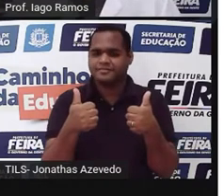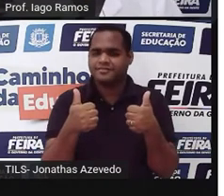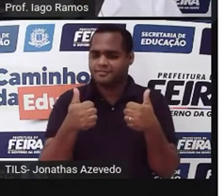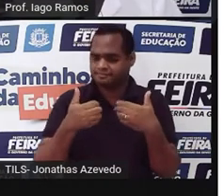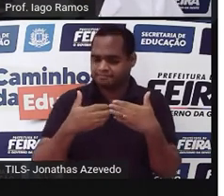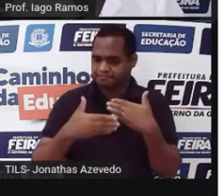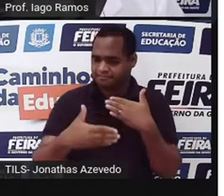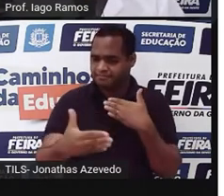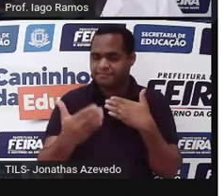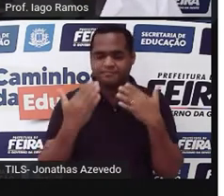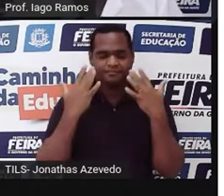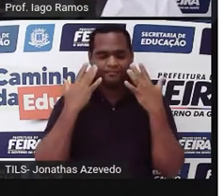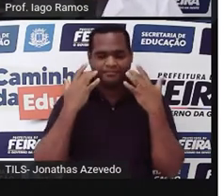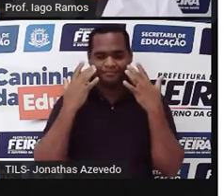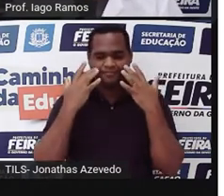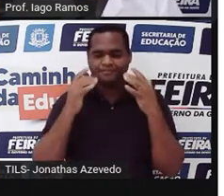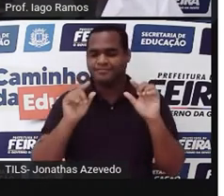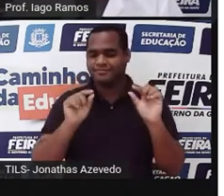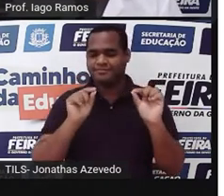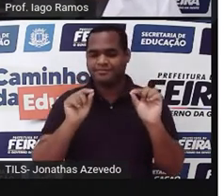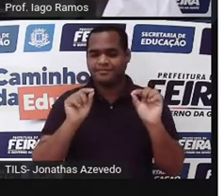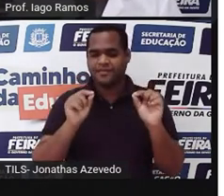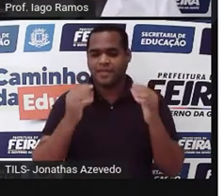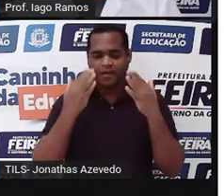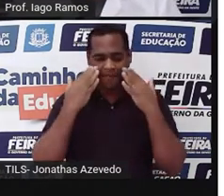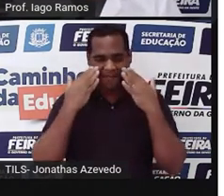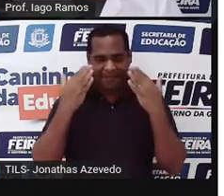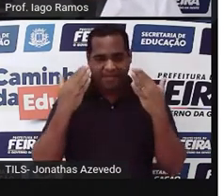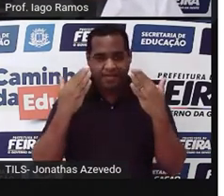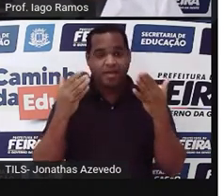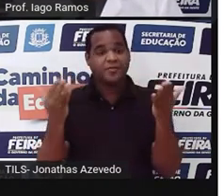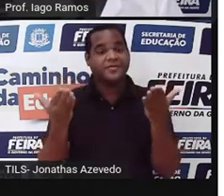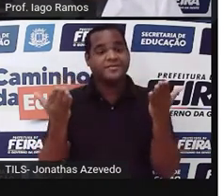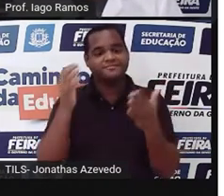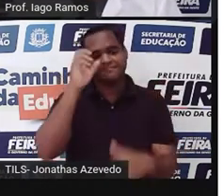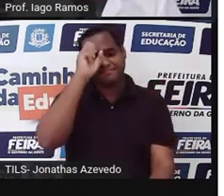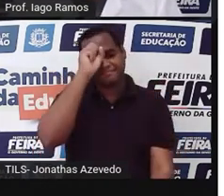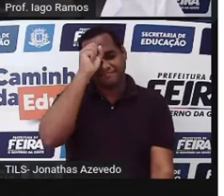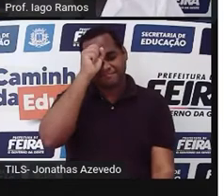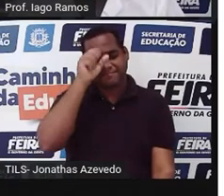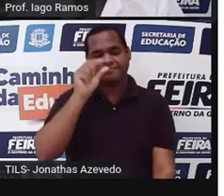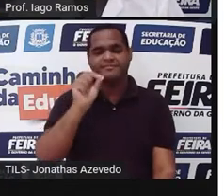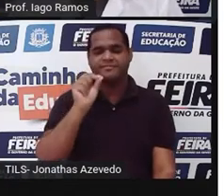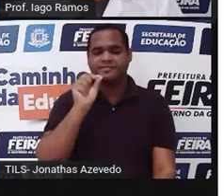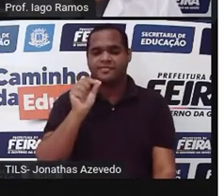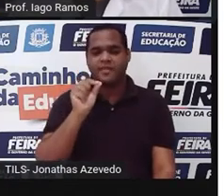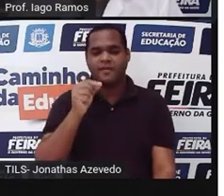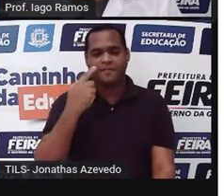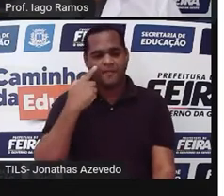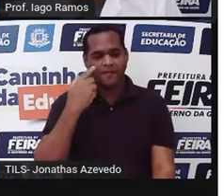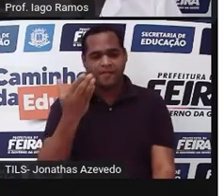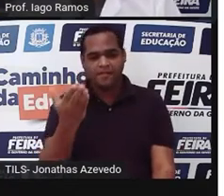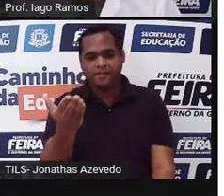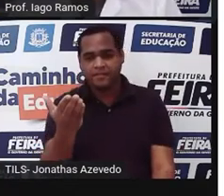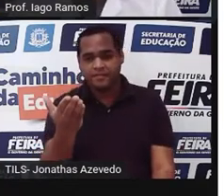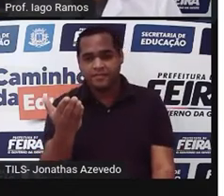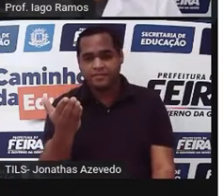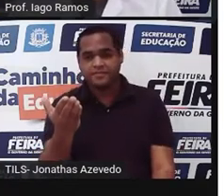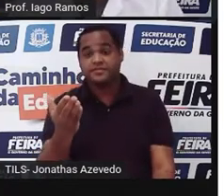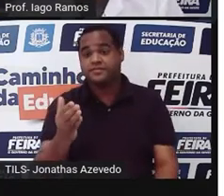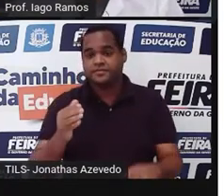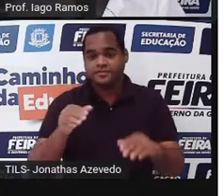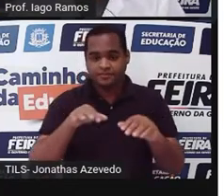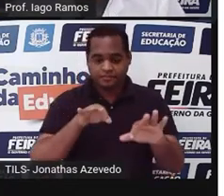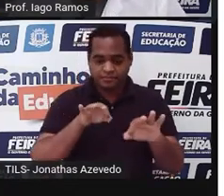a apresentação o que é que a gente vai aprender aqui nessa aula Olha só nessa aula a gente vai